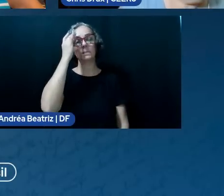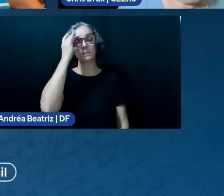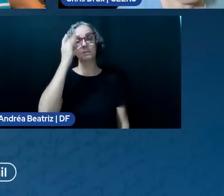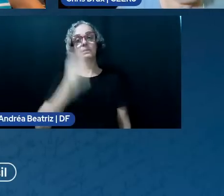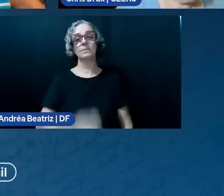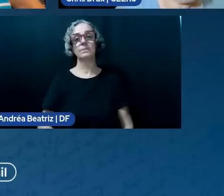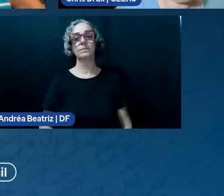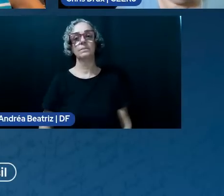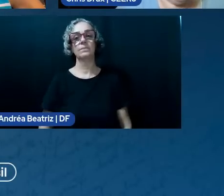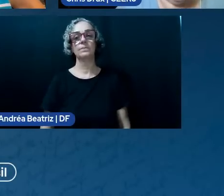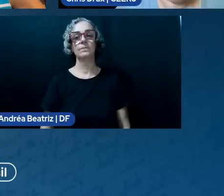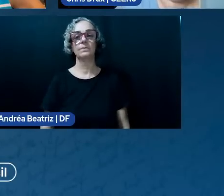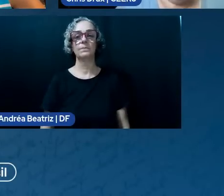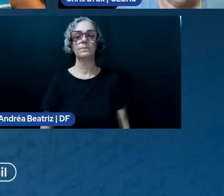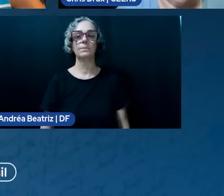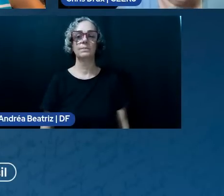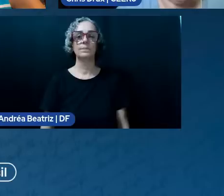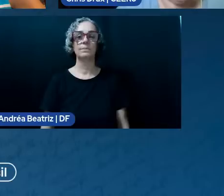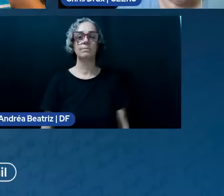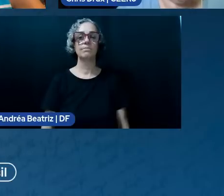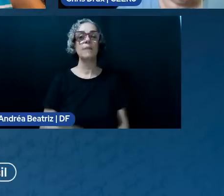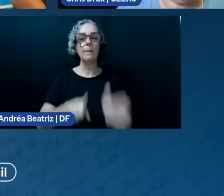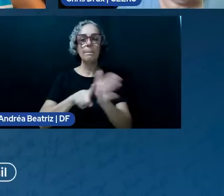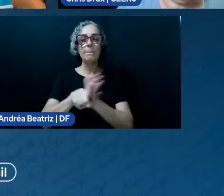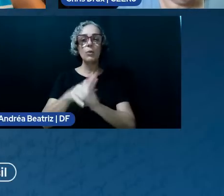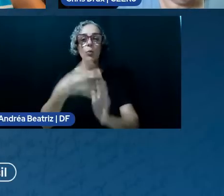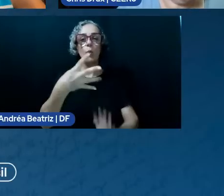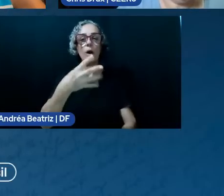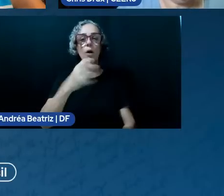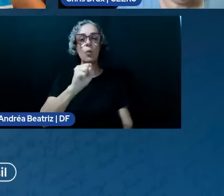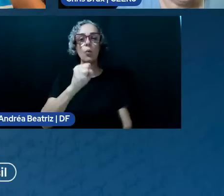Cris, pode fazer 483 para o Flávio, por favor.